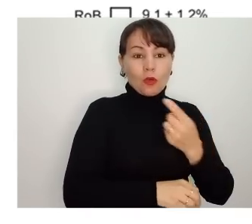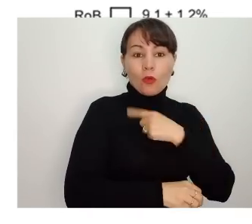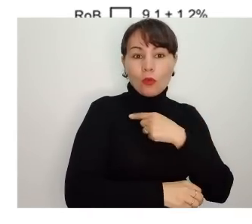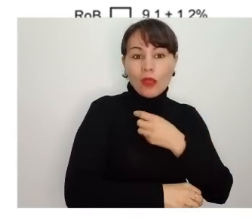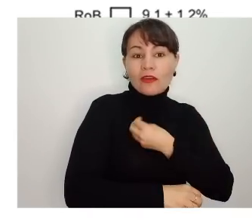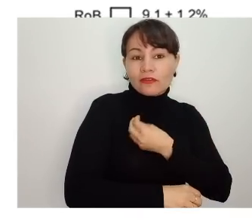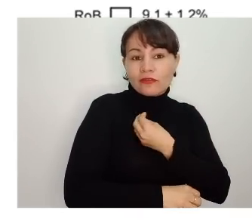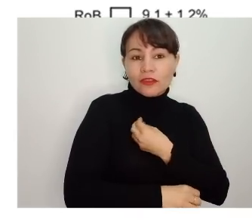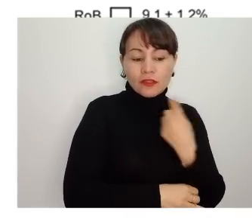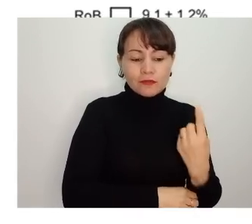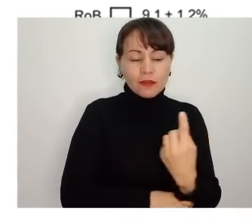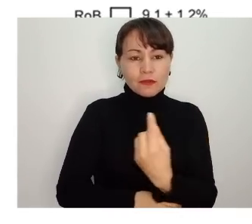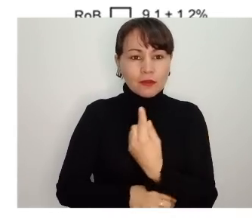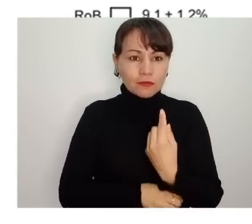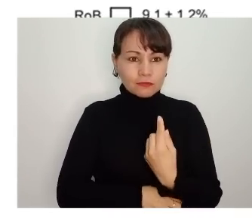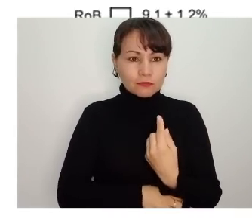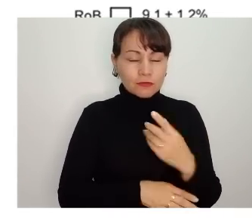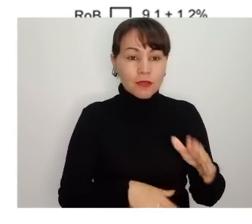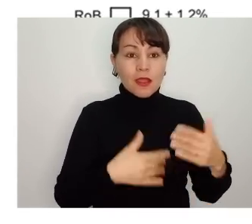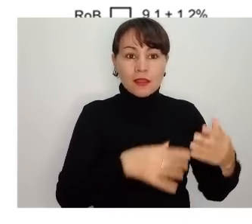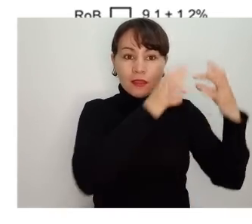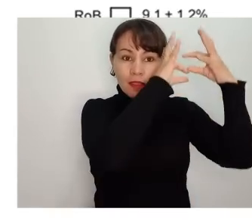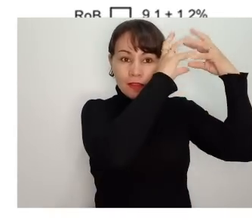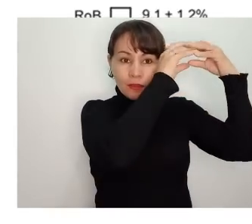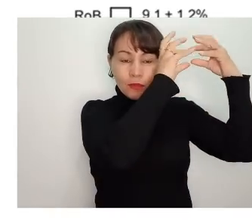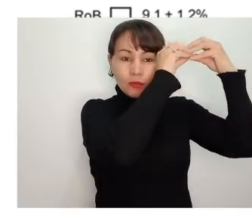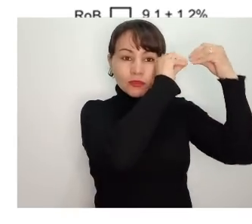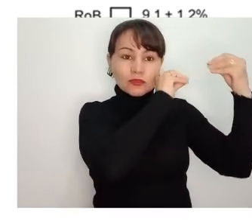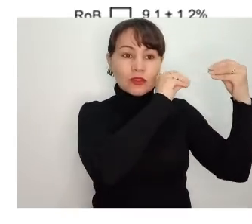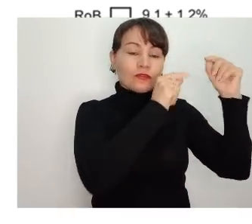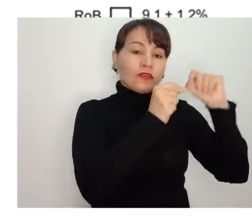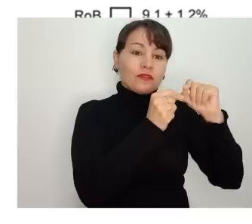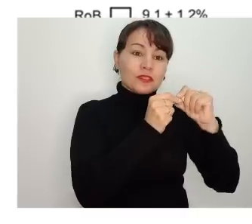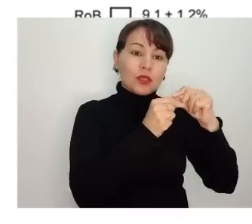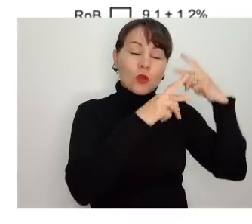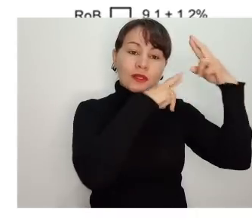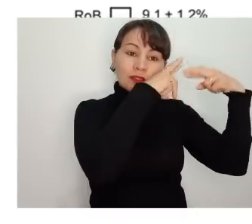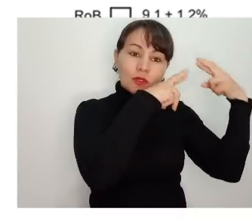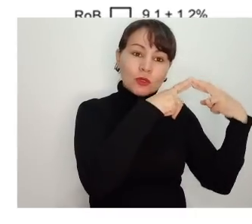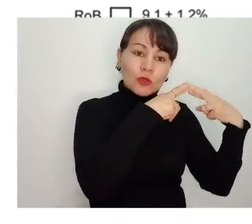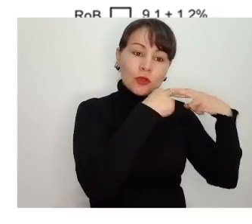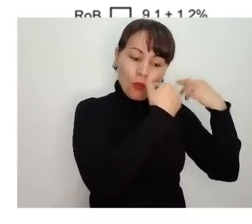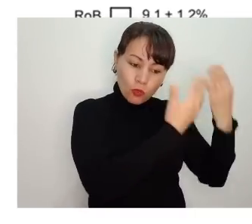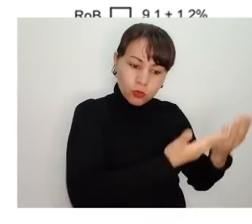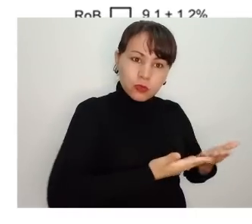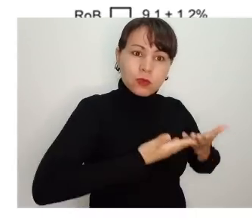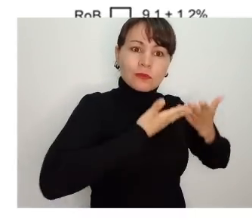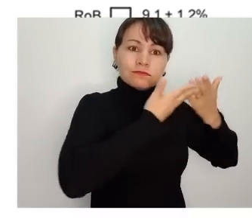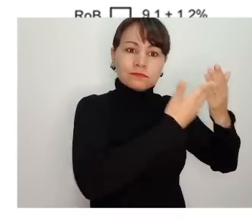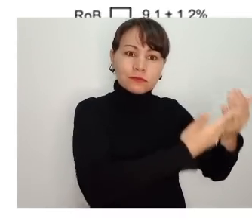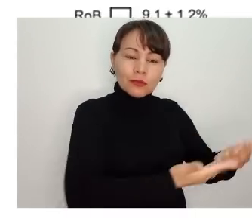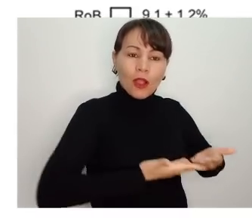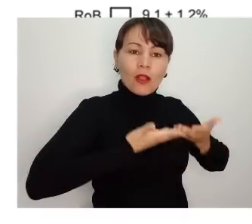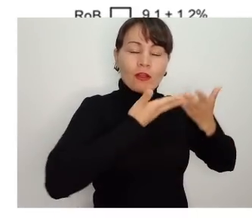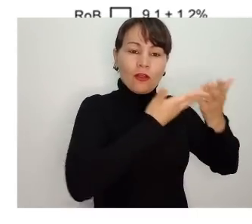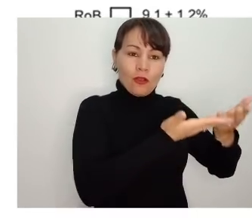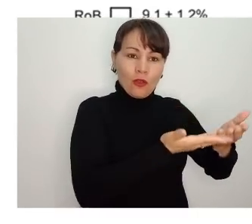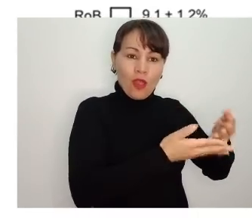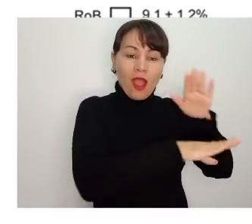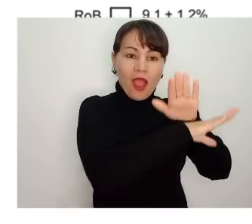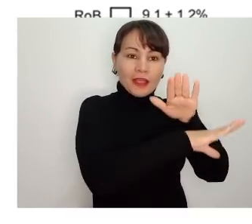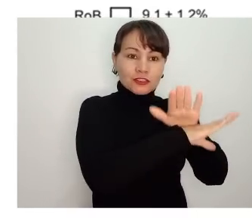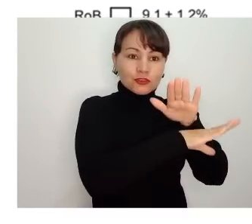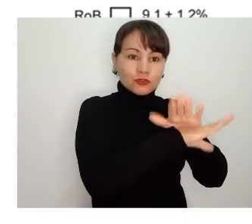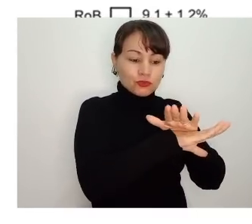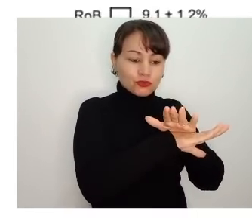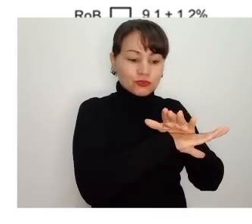cada indivíduo. E essa plasticidade vai fazer com que esse neurônio compense aqueles